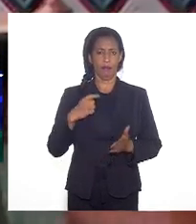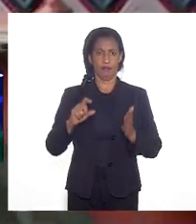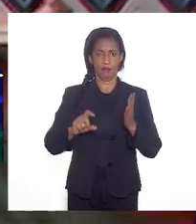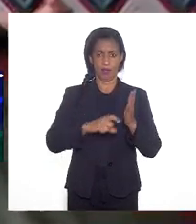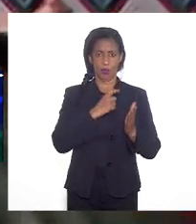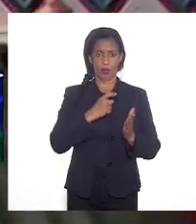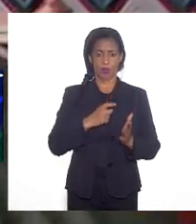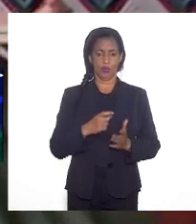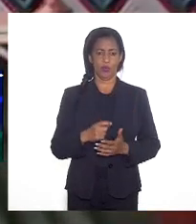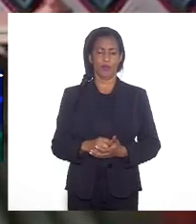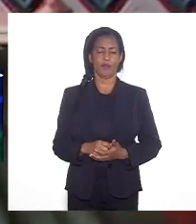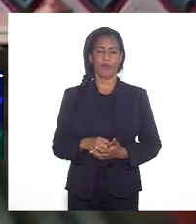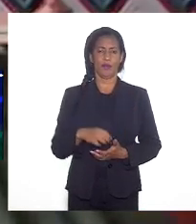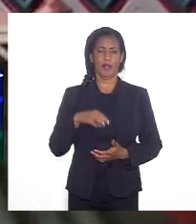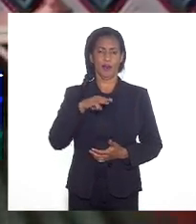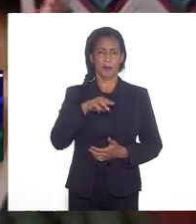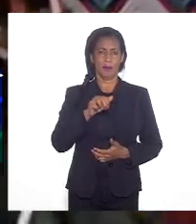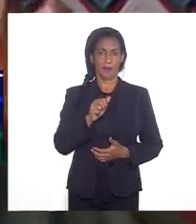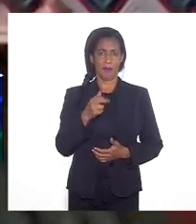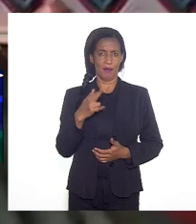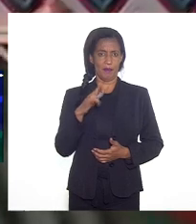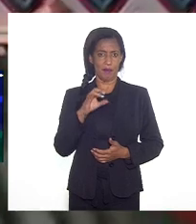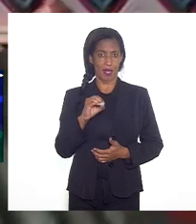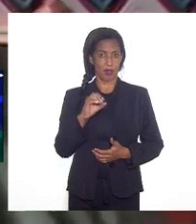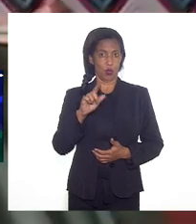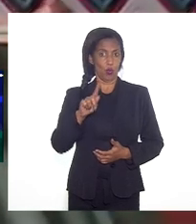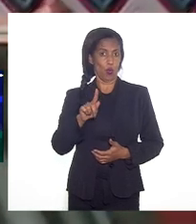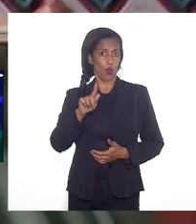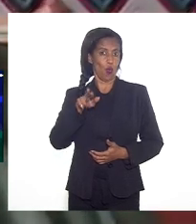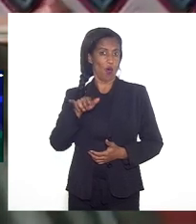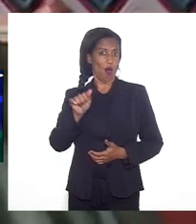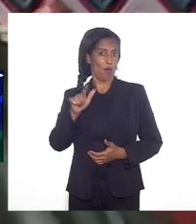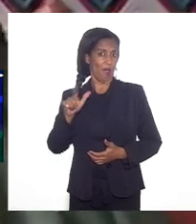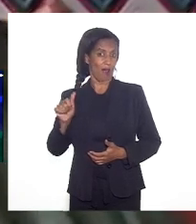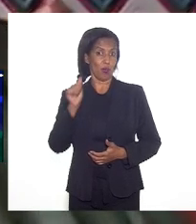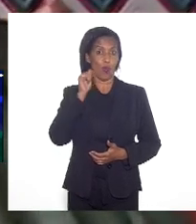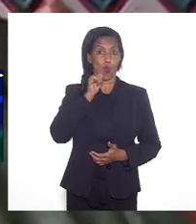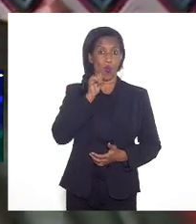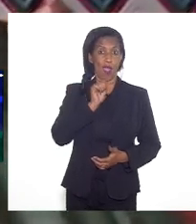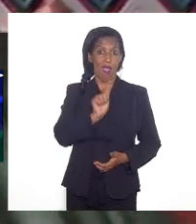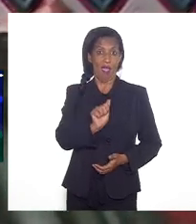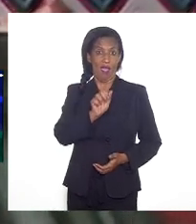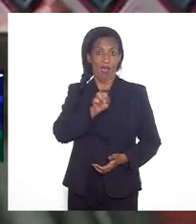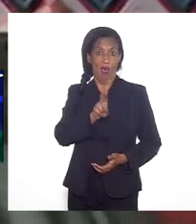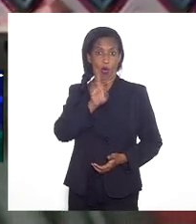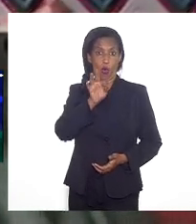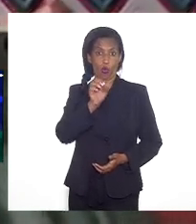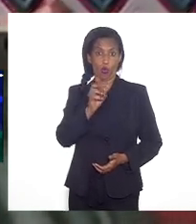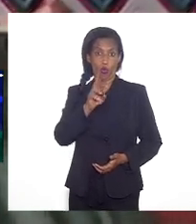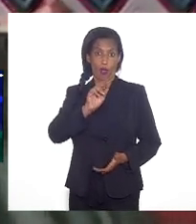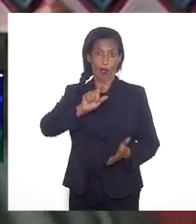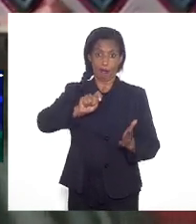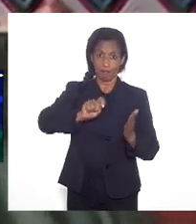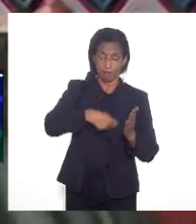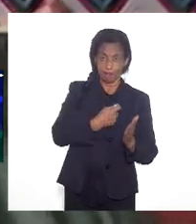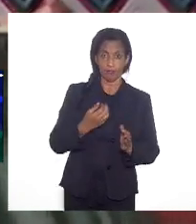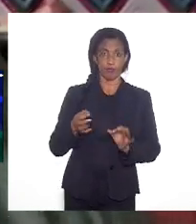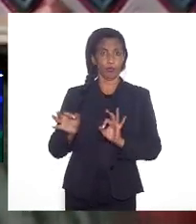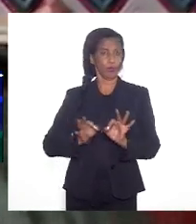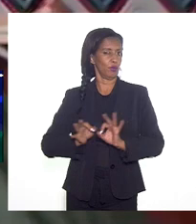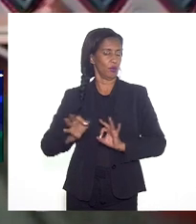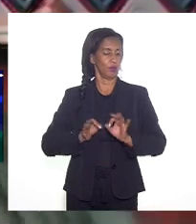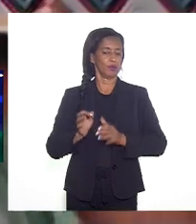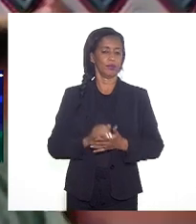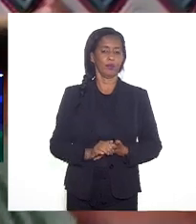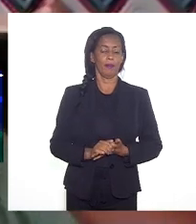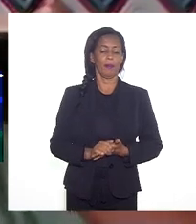né? O deputado Márcio Gualberto mencionou autor, mas é autora do projeto. E o